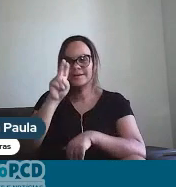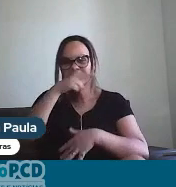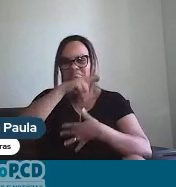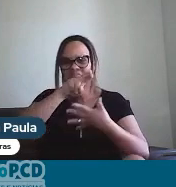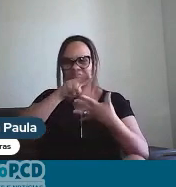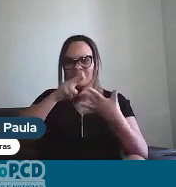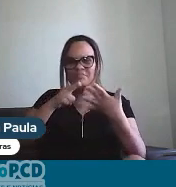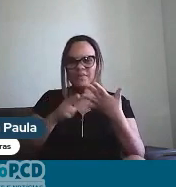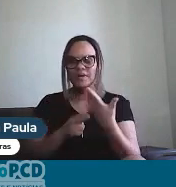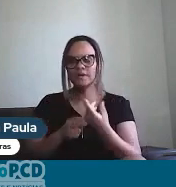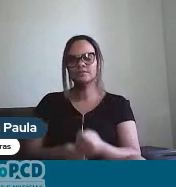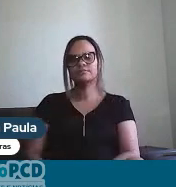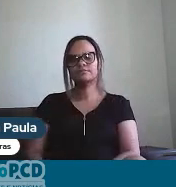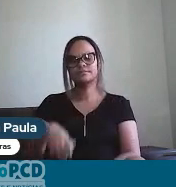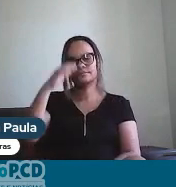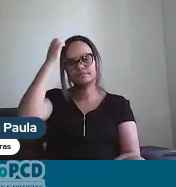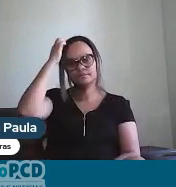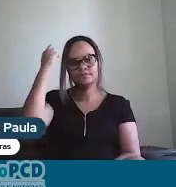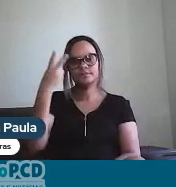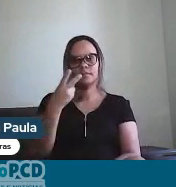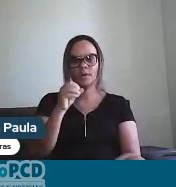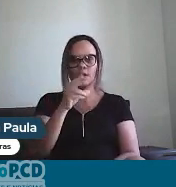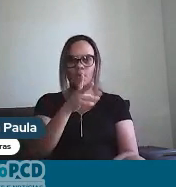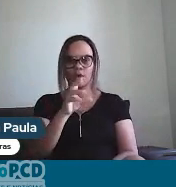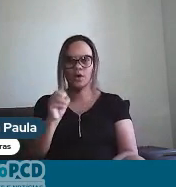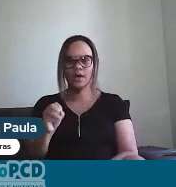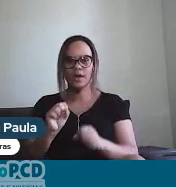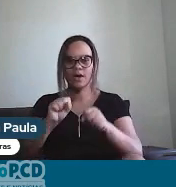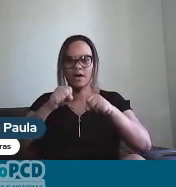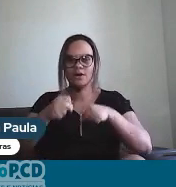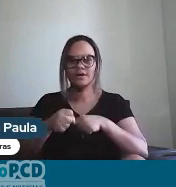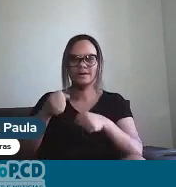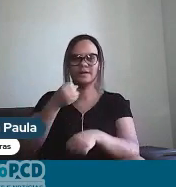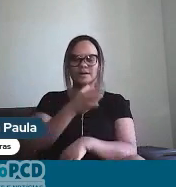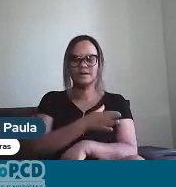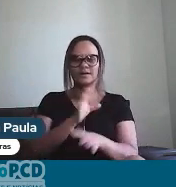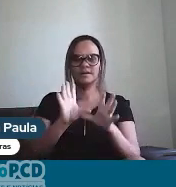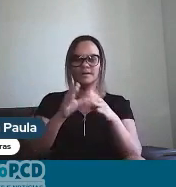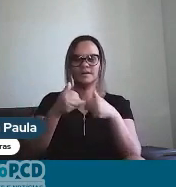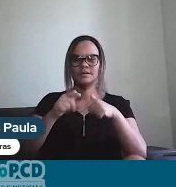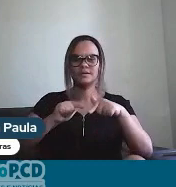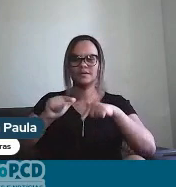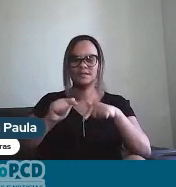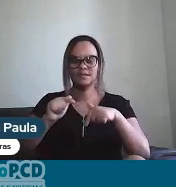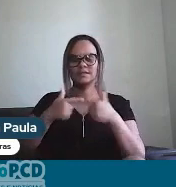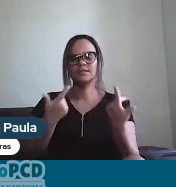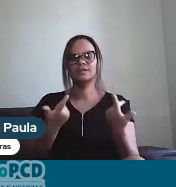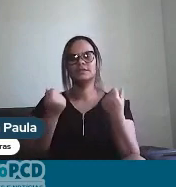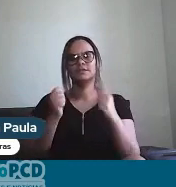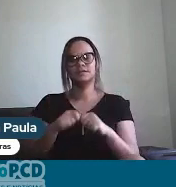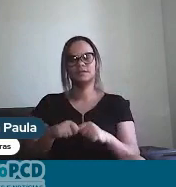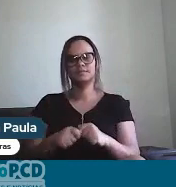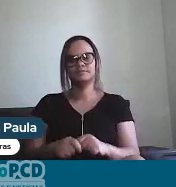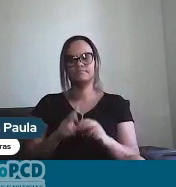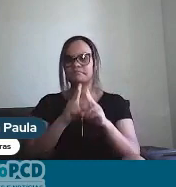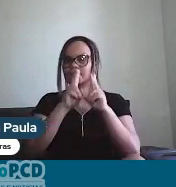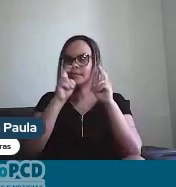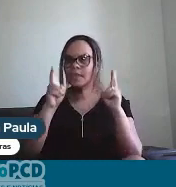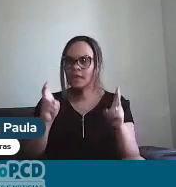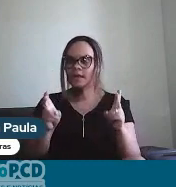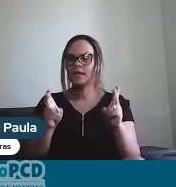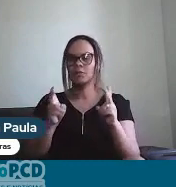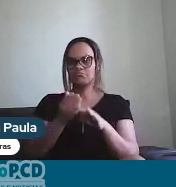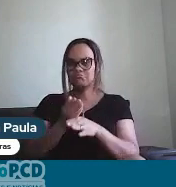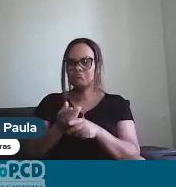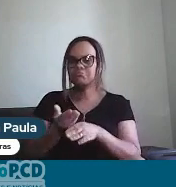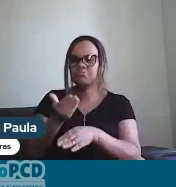aí, em 2020, houve a formação de um novo grupo de trabalho. E aí, só fazer um parênteses, que a gente já estava bem atrasado